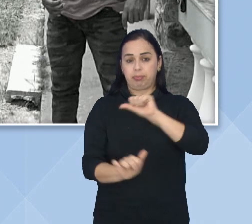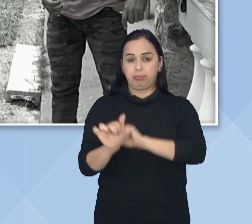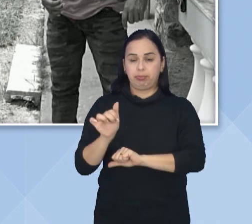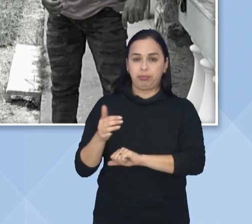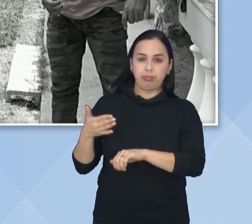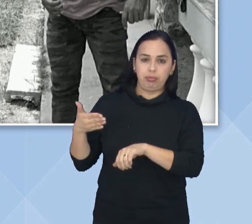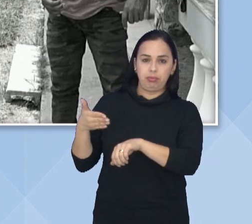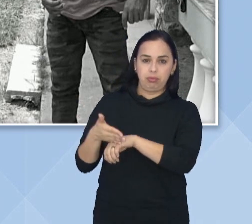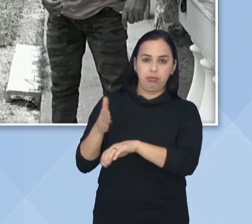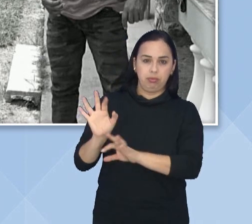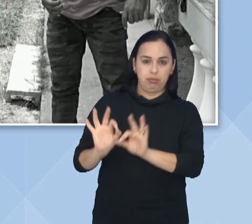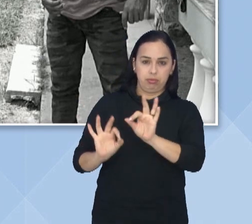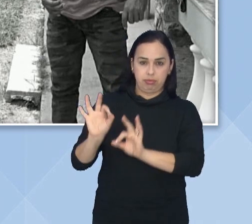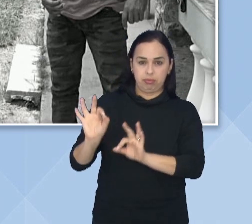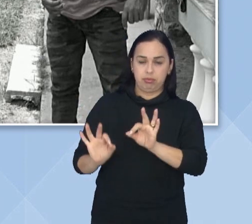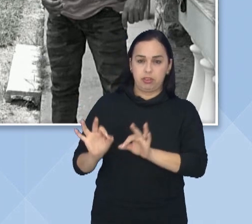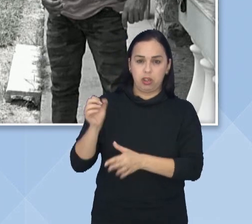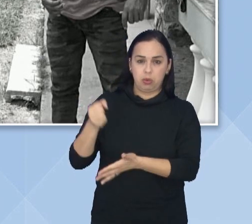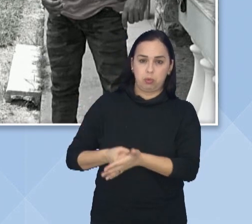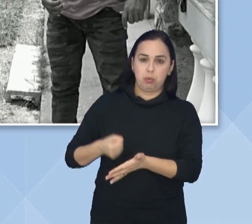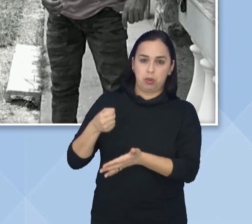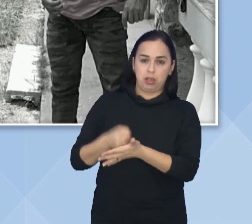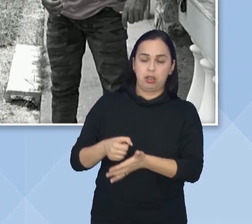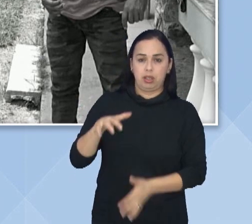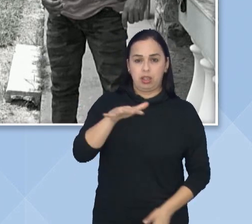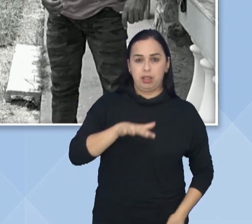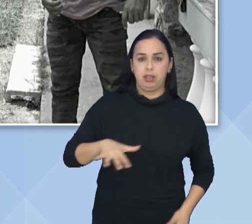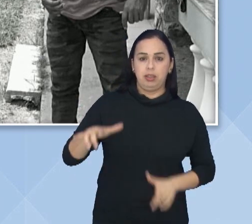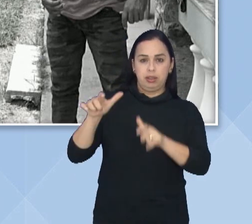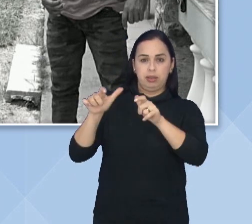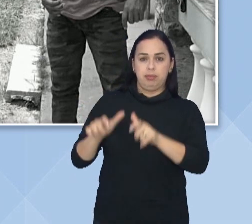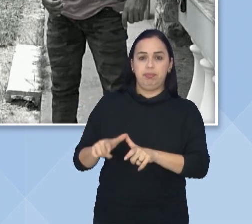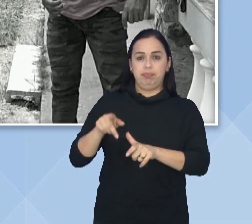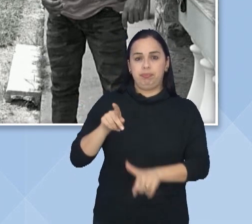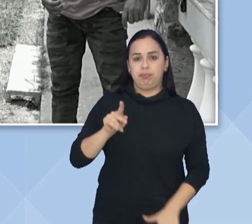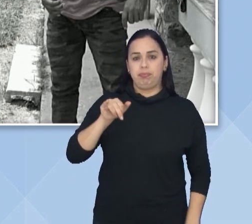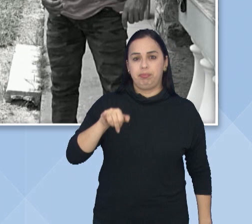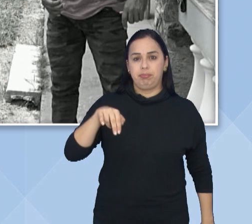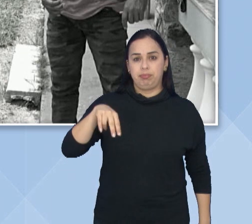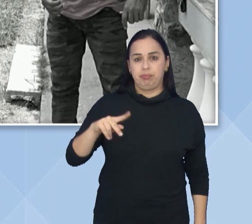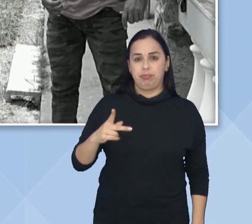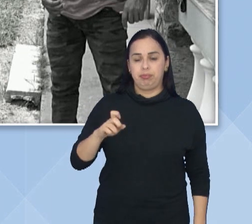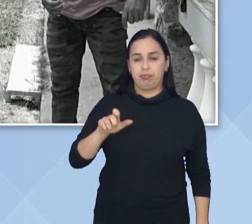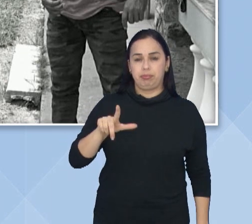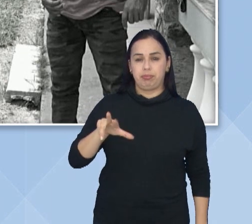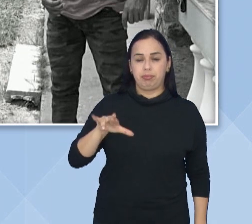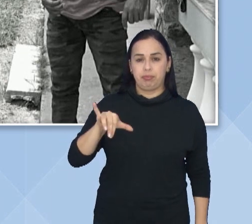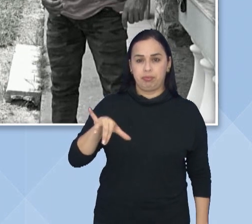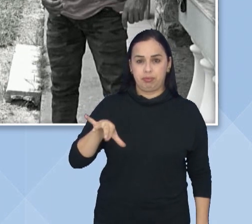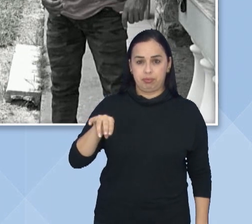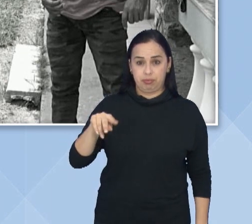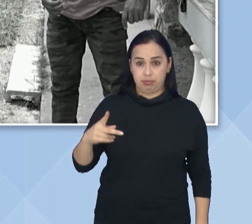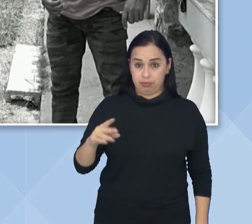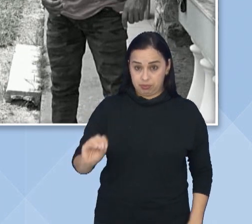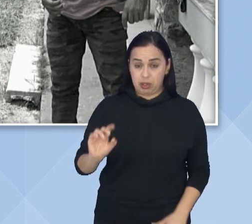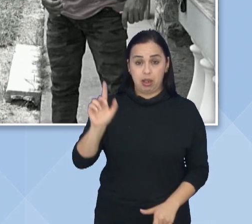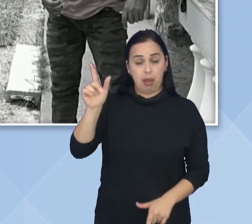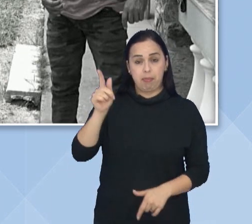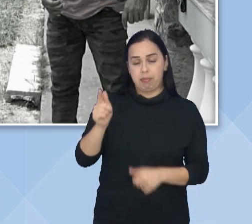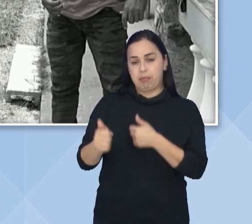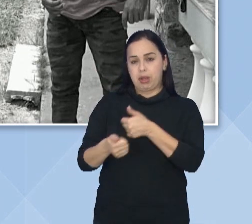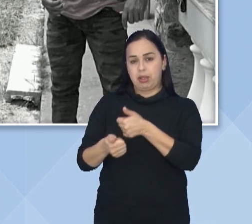participou aí da organização de toda a luta do Pinheirinho lá já no Campo dos Alemães. Ele deixa duas